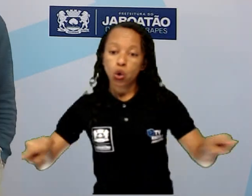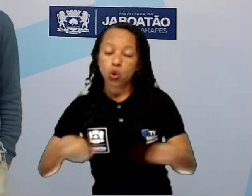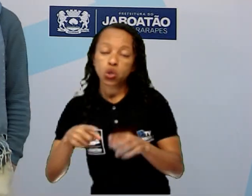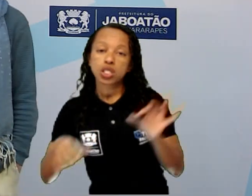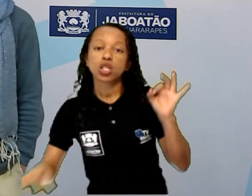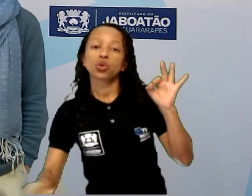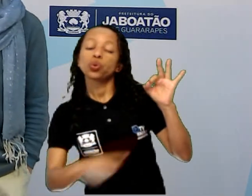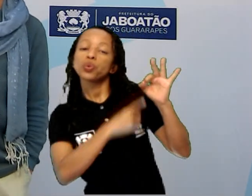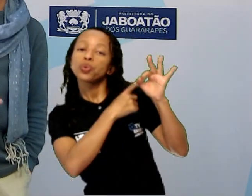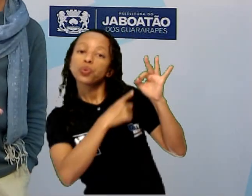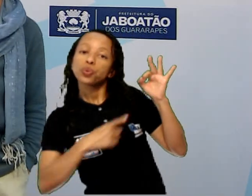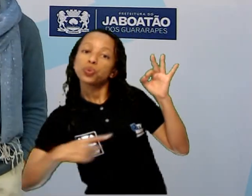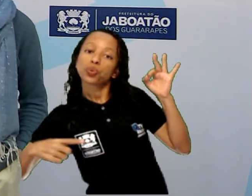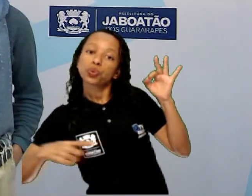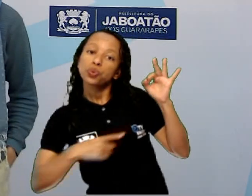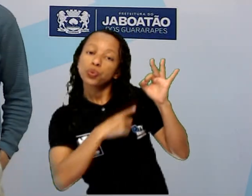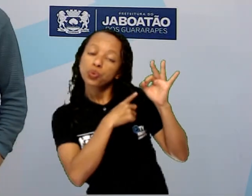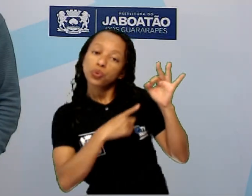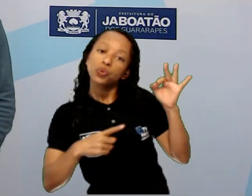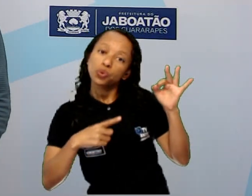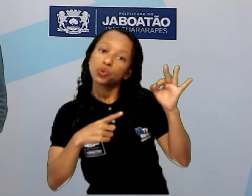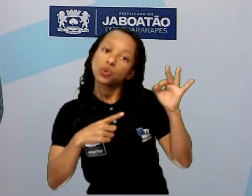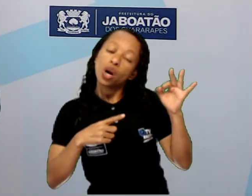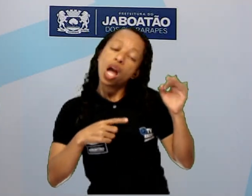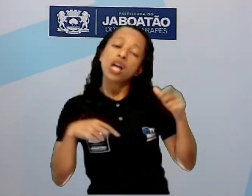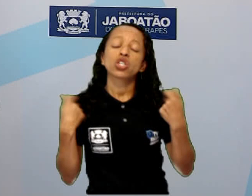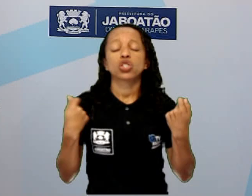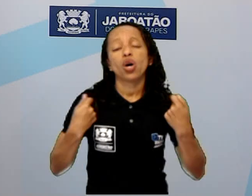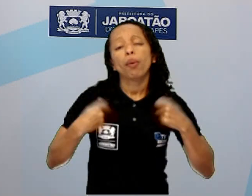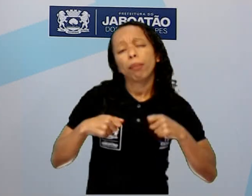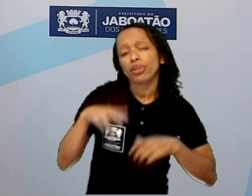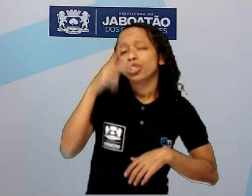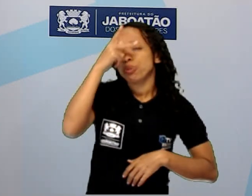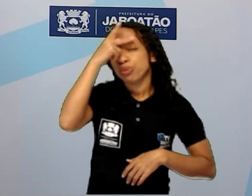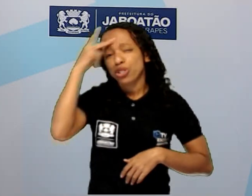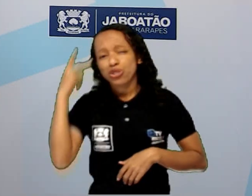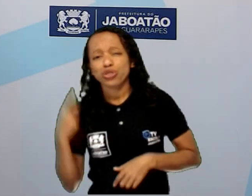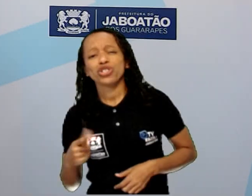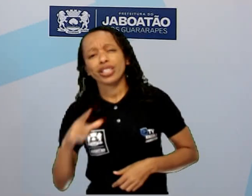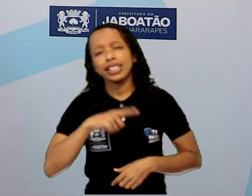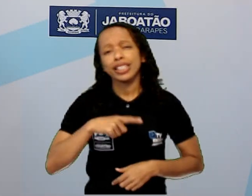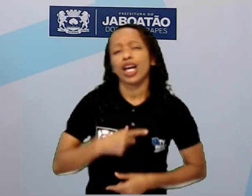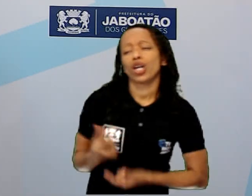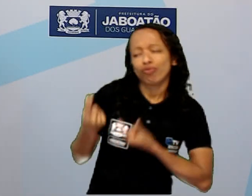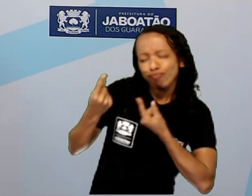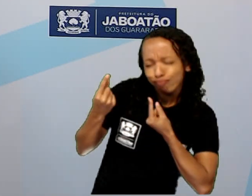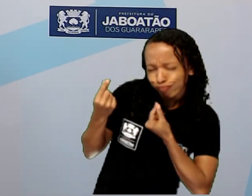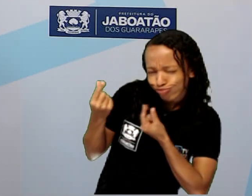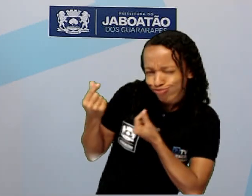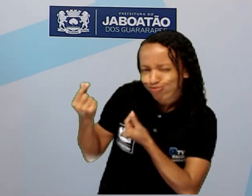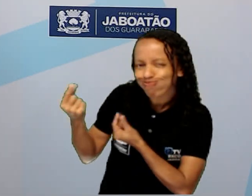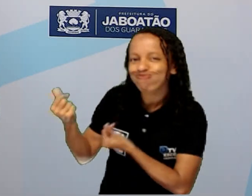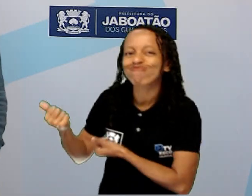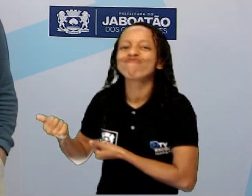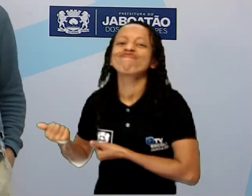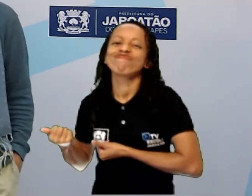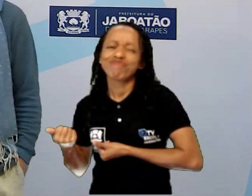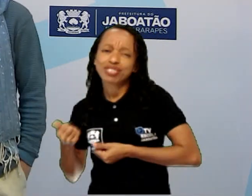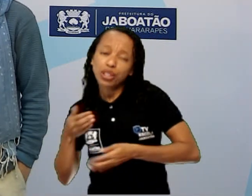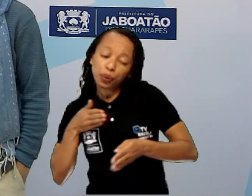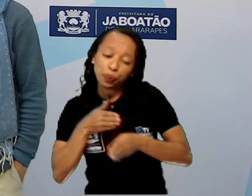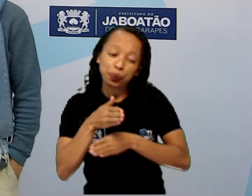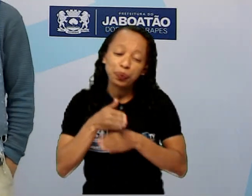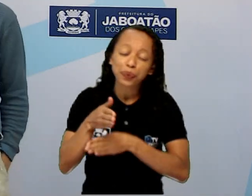restritos a quem possa pagar ou para quem possa ter o gosto mais refinado, vamos falar assim, ou tenha acesso a